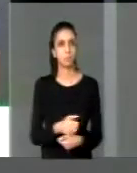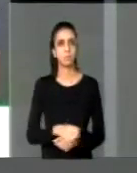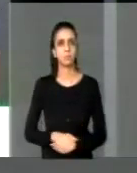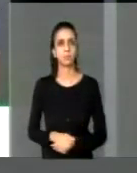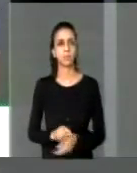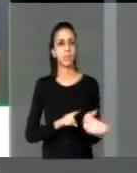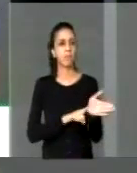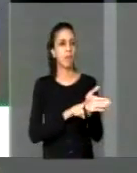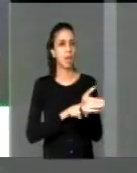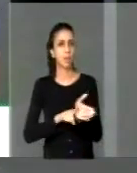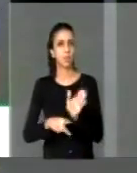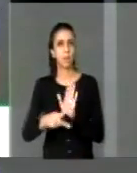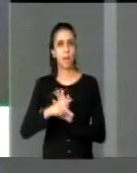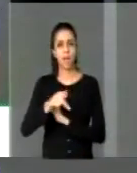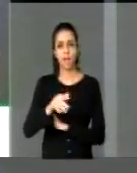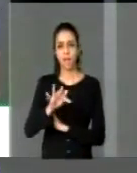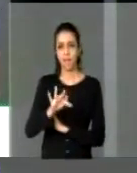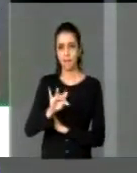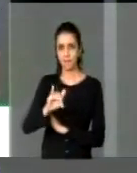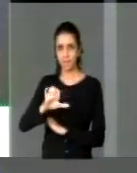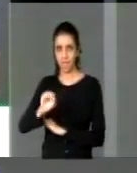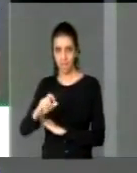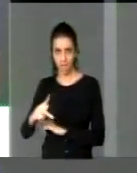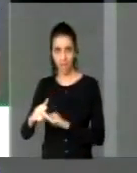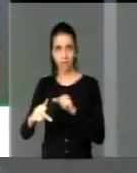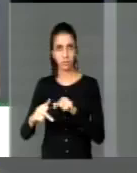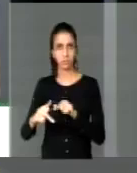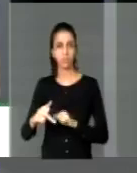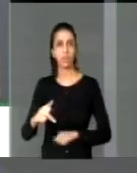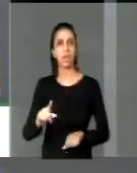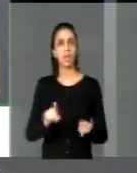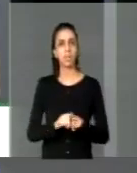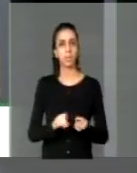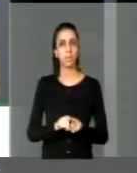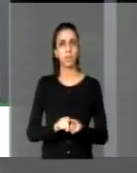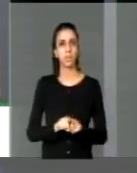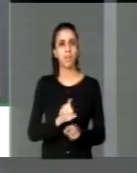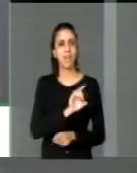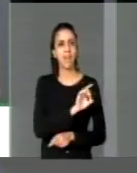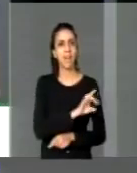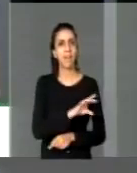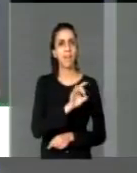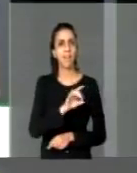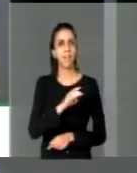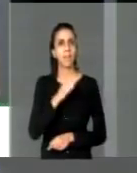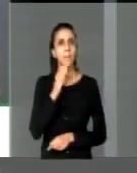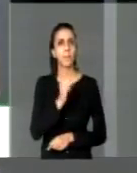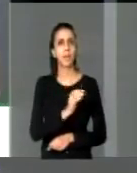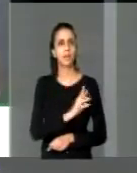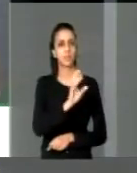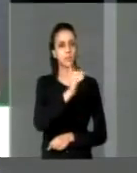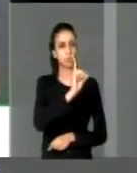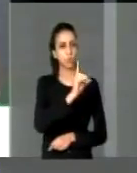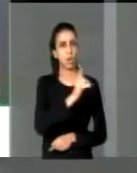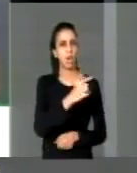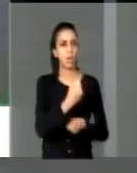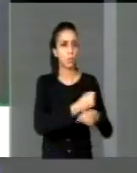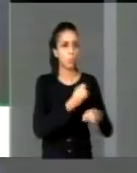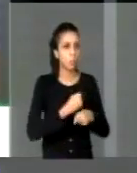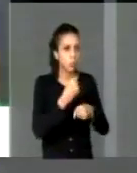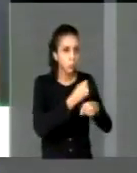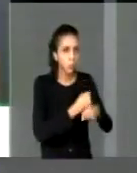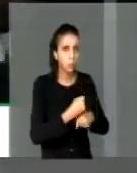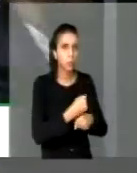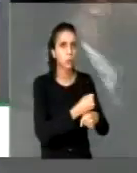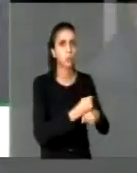estudos da Fiesp, baseado na matriz insumo-produto, cada $1 bilhão investido na construção de uma plataforma